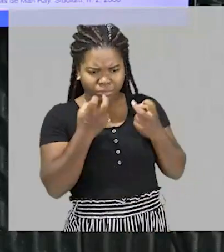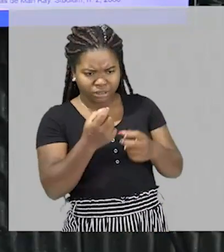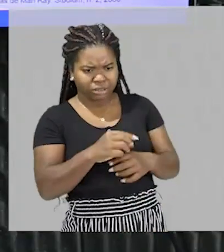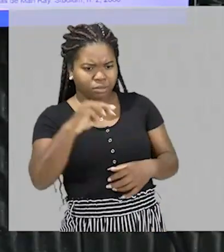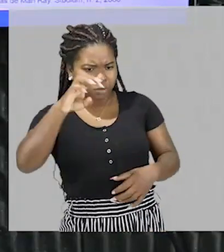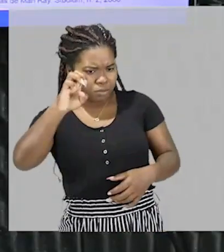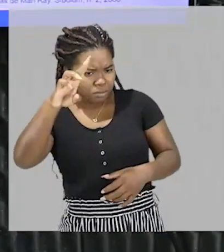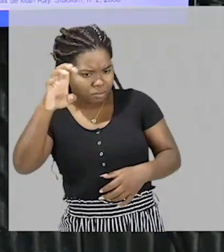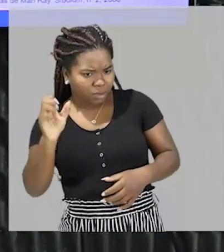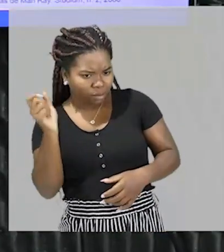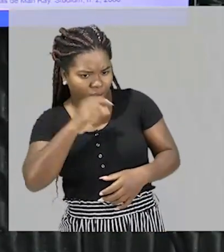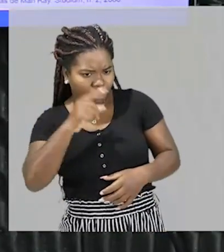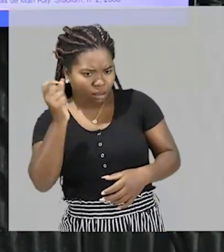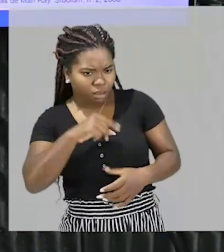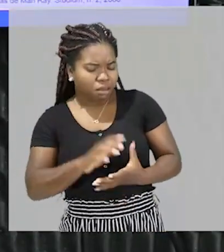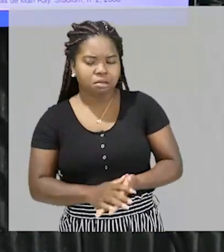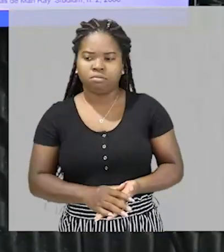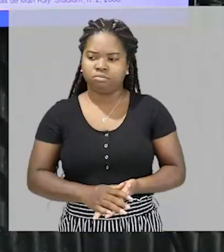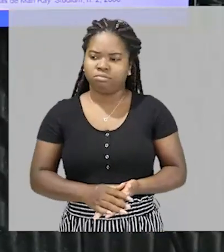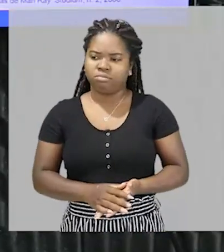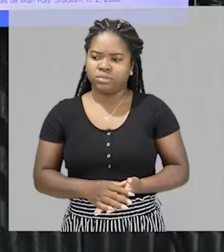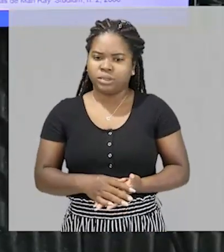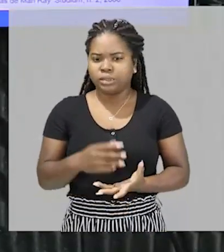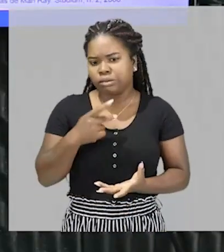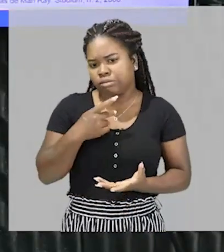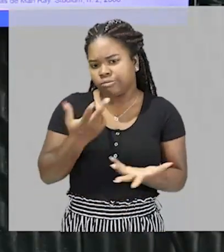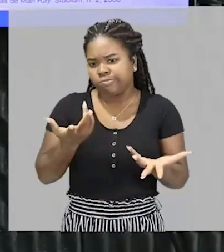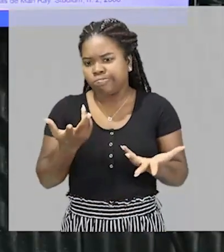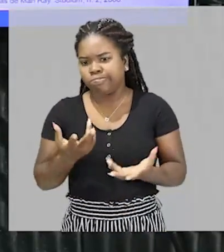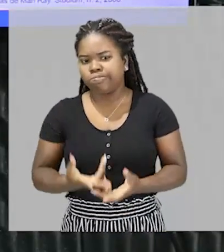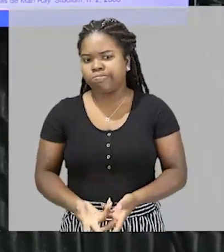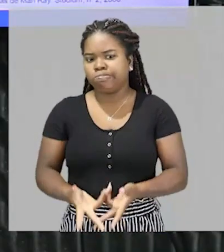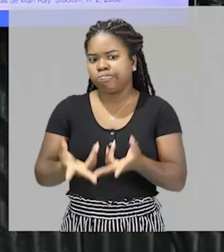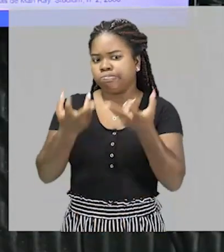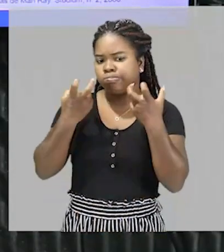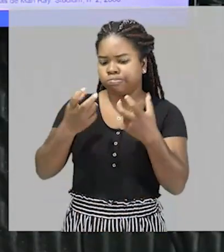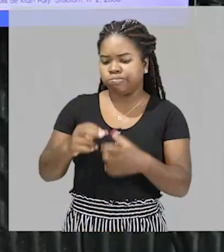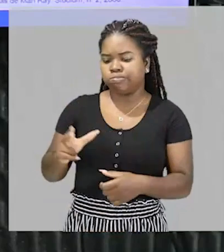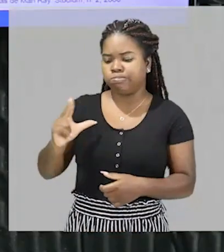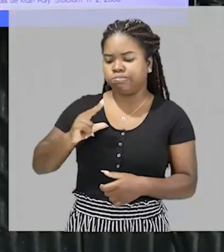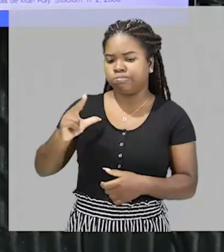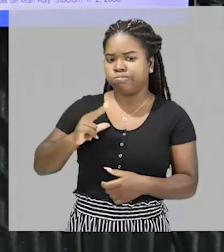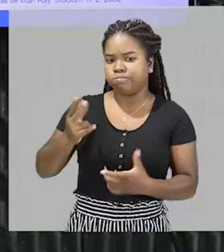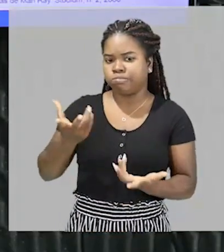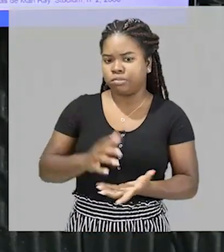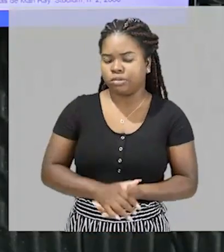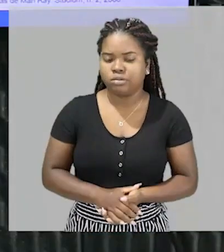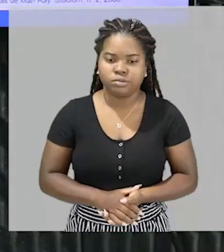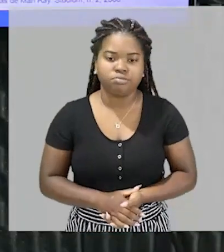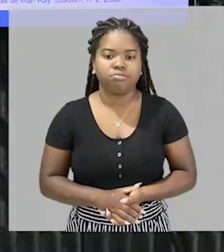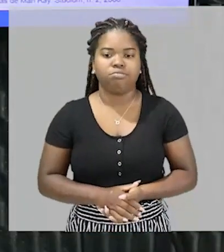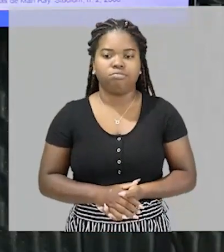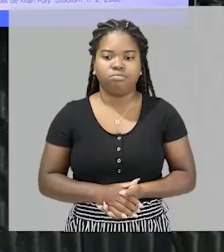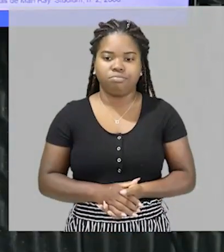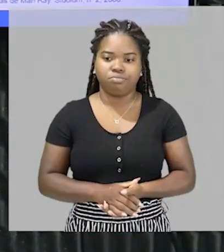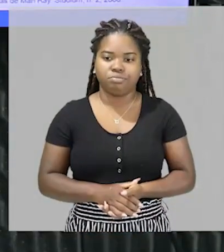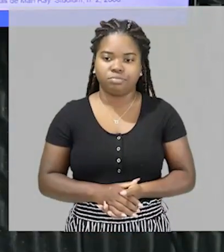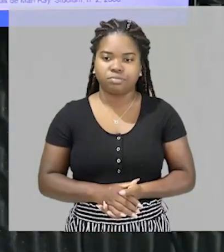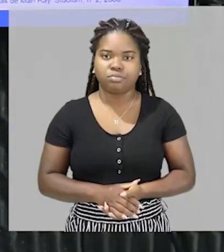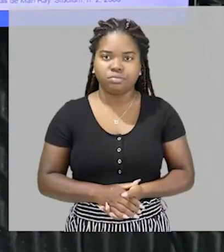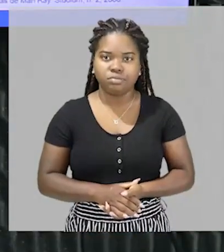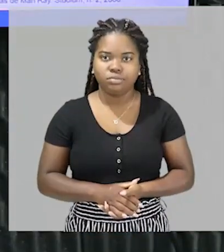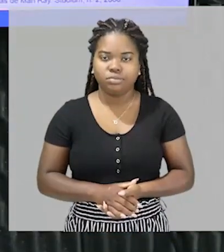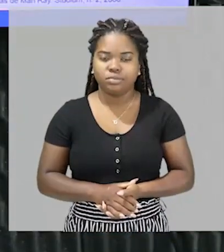forma pessoal é pautada literalmente na falta de compreensão de como fazer essa linguagem